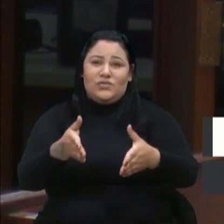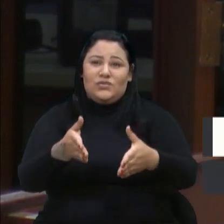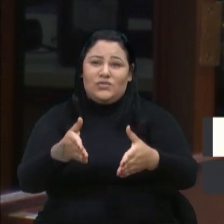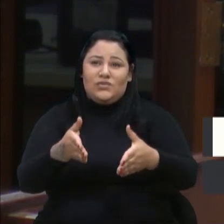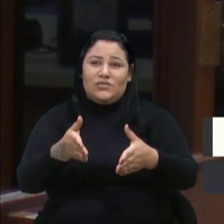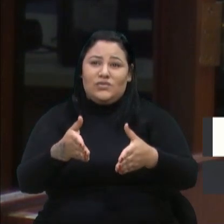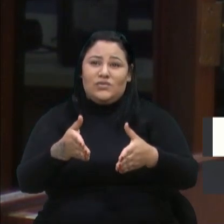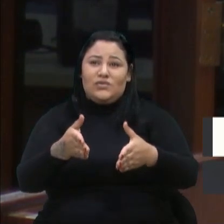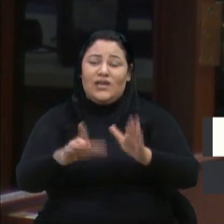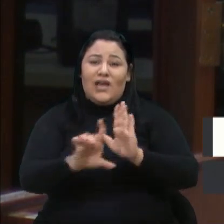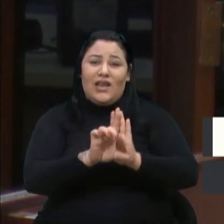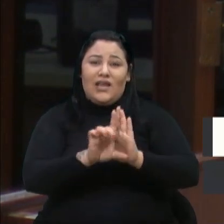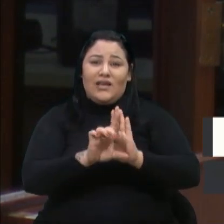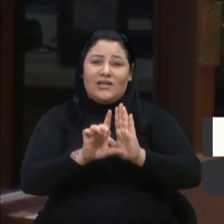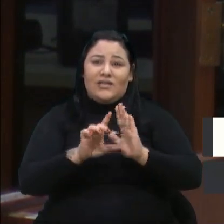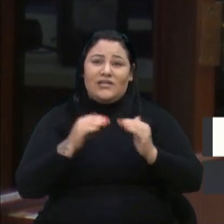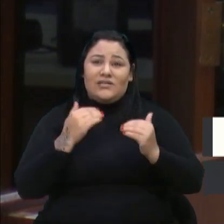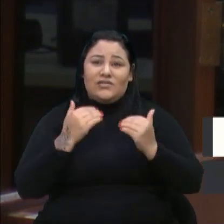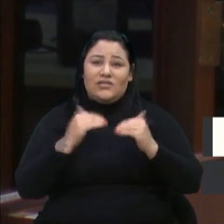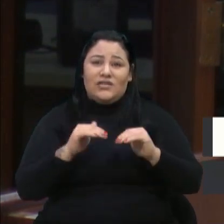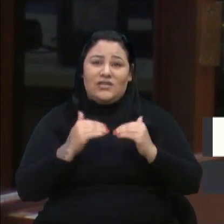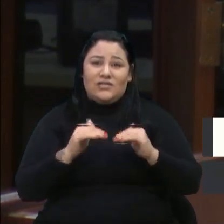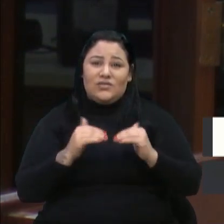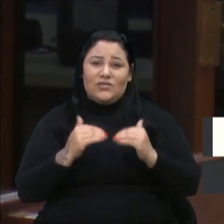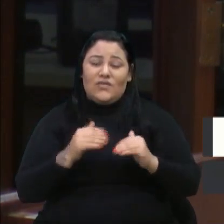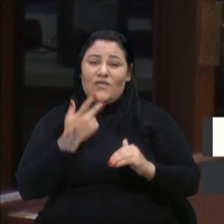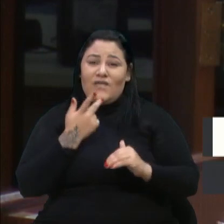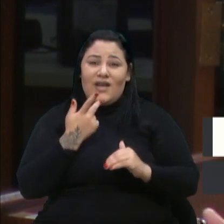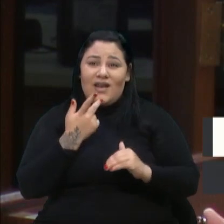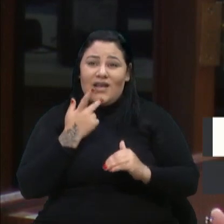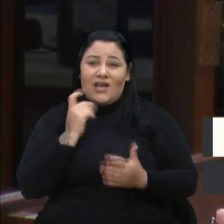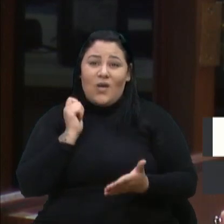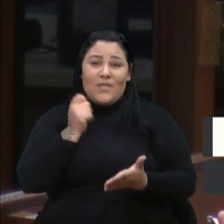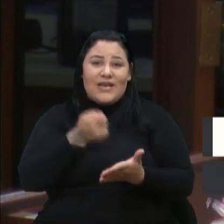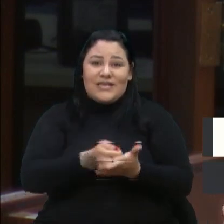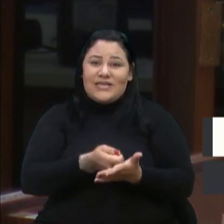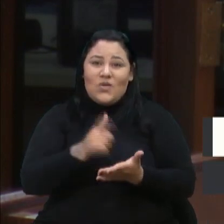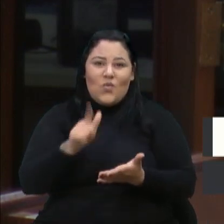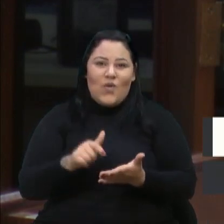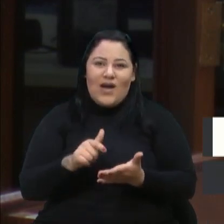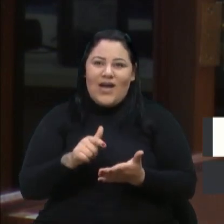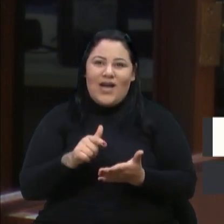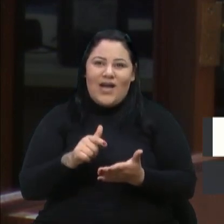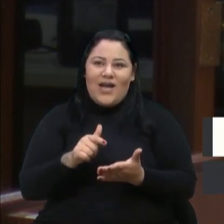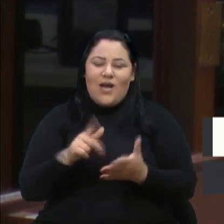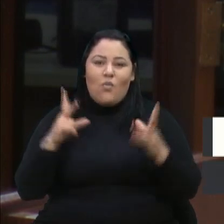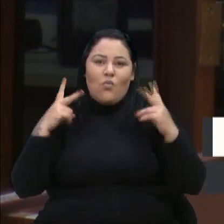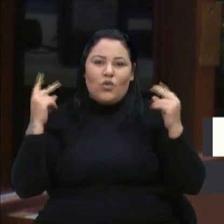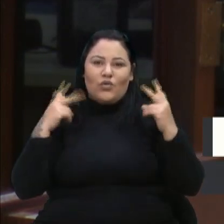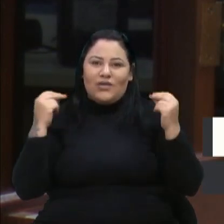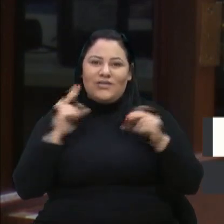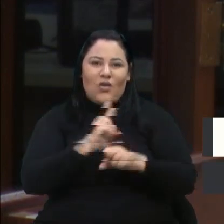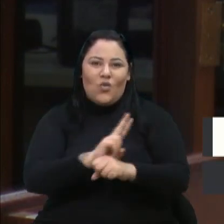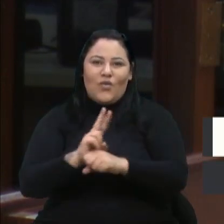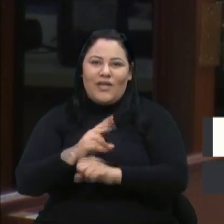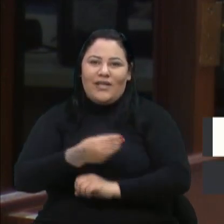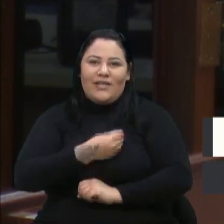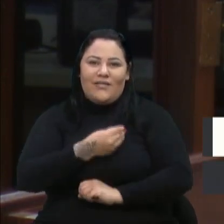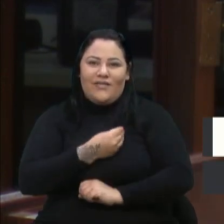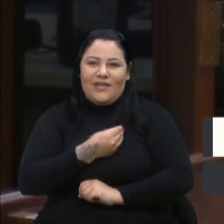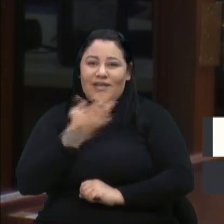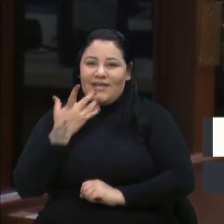brasileiro diz que o dever e a obrigação é do motorista em preservar a vida do menor, ou seja,